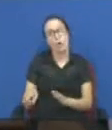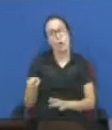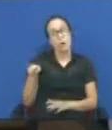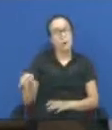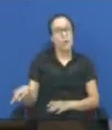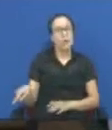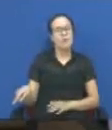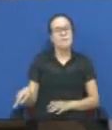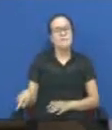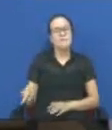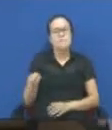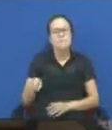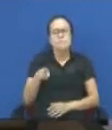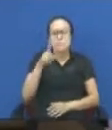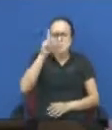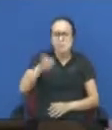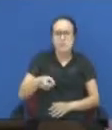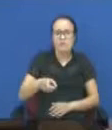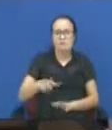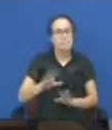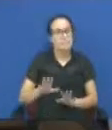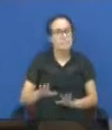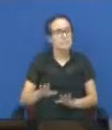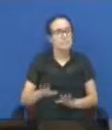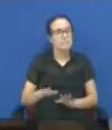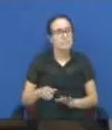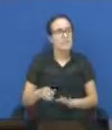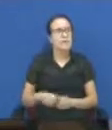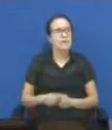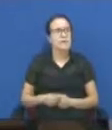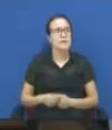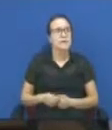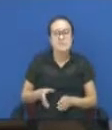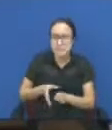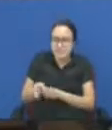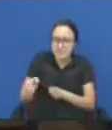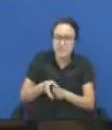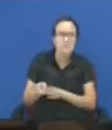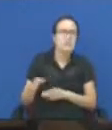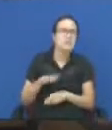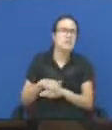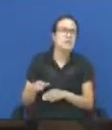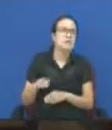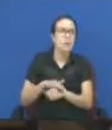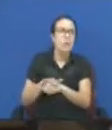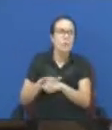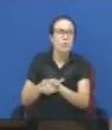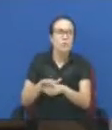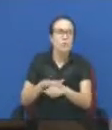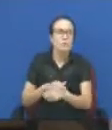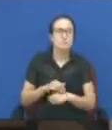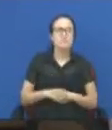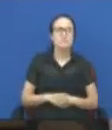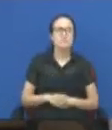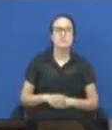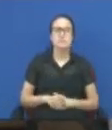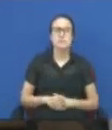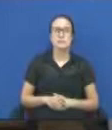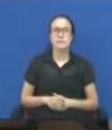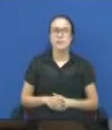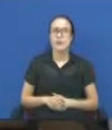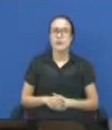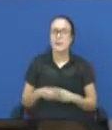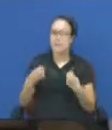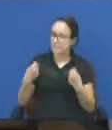ano de castigo. Claro que não, gente. É a tal da dosimetria que a gente aprendeu tanto. Dosimetria. A